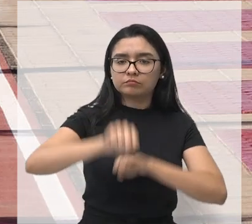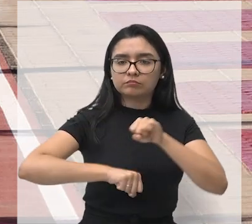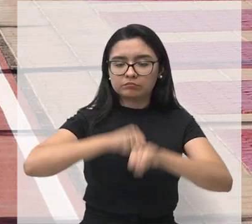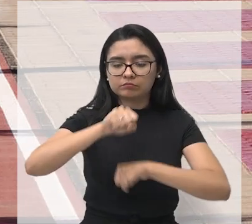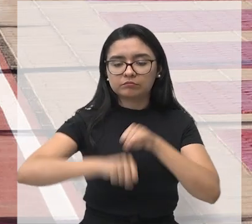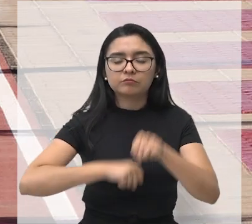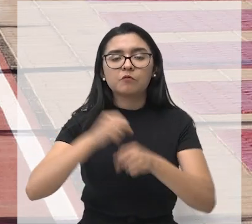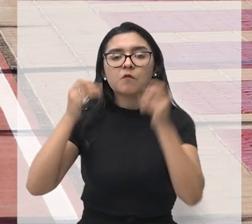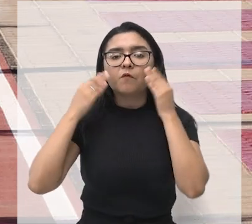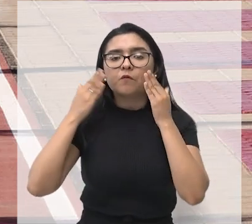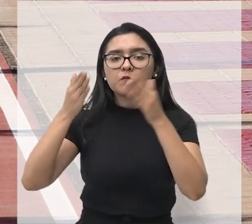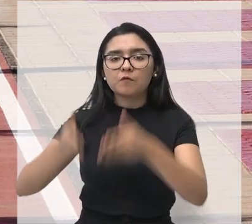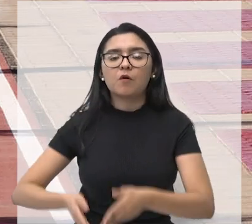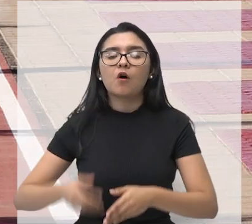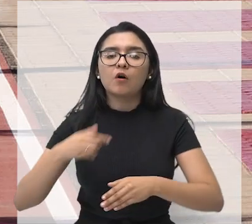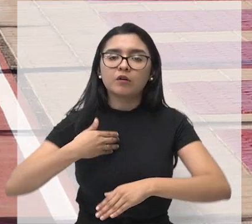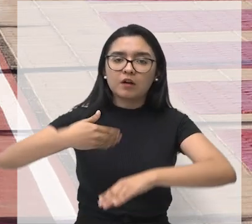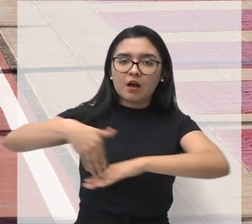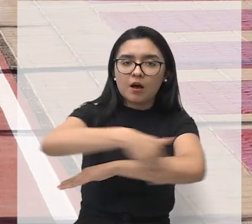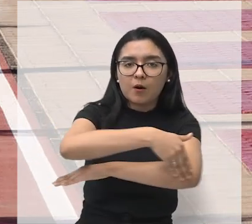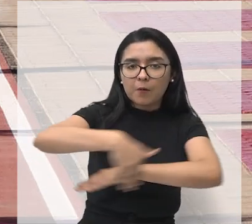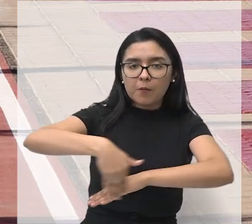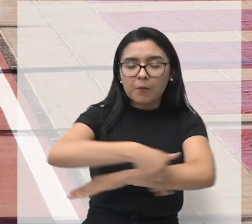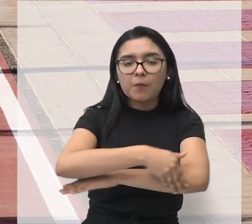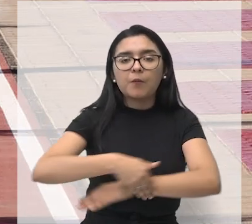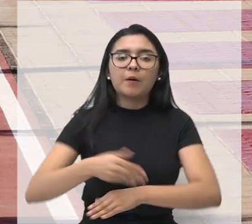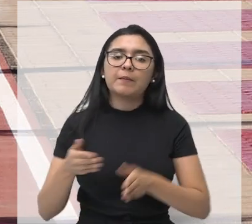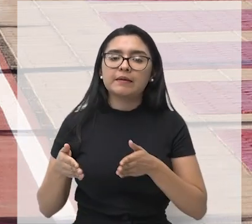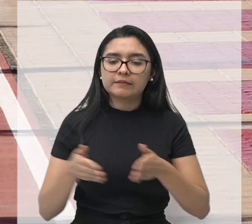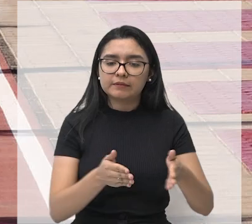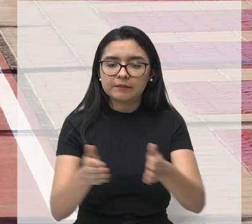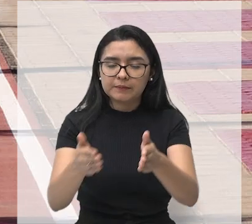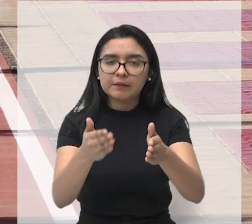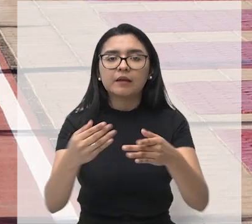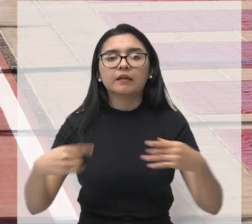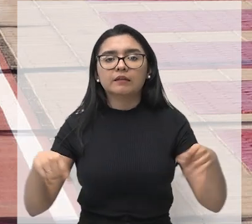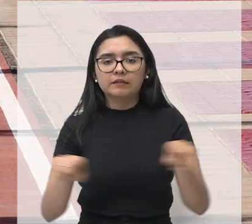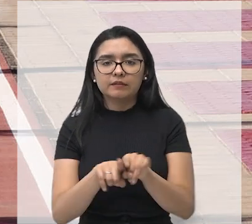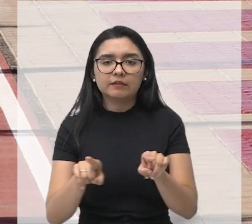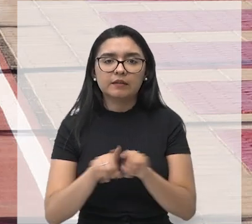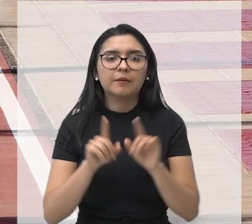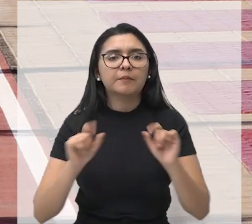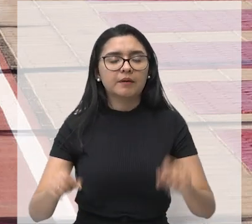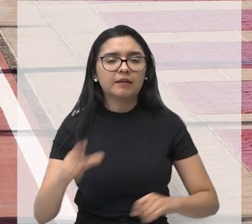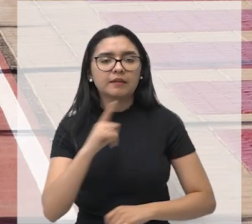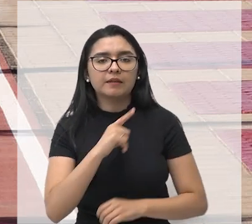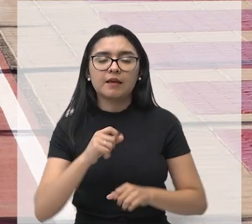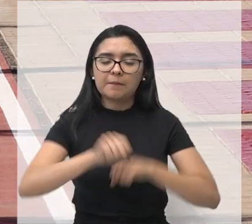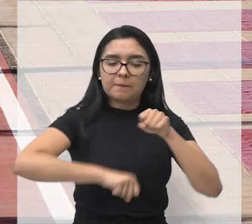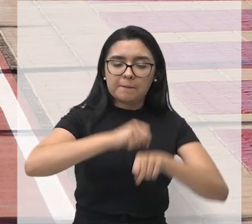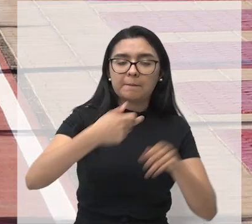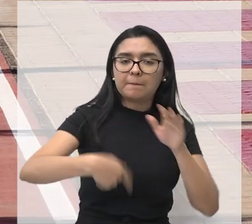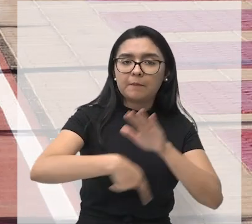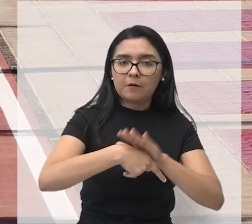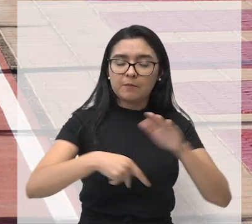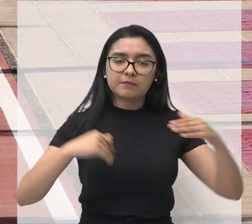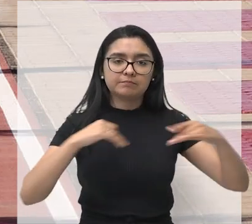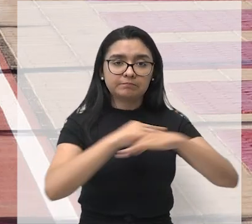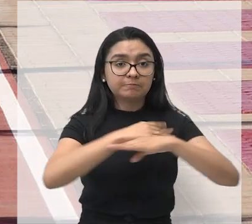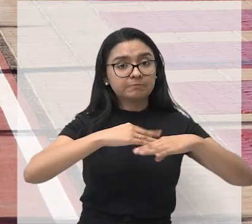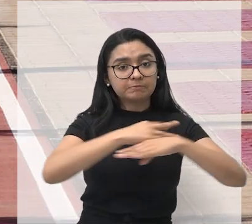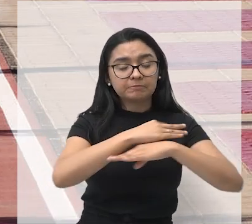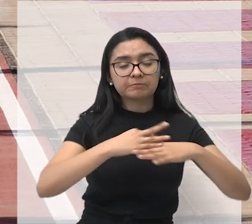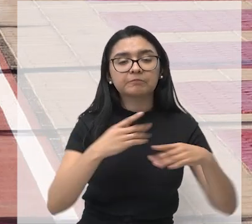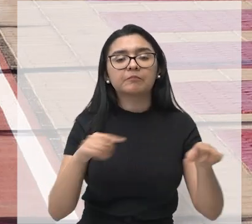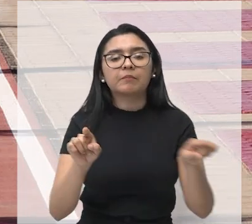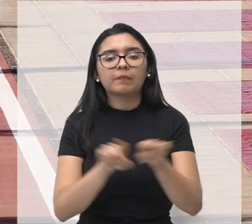para atividade na estrada, né, para fazer trilha, a gente tem a bike para a cidade, que vai mudar ali